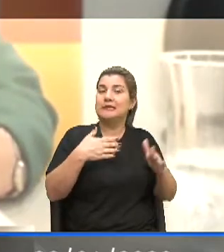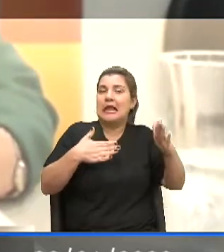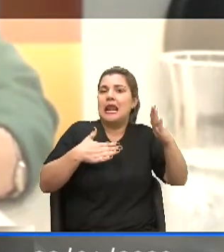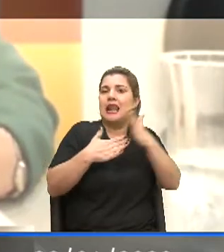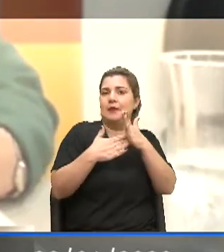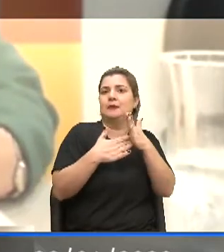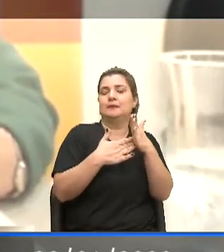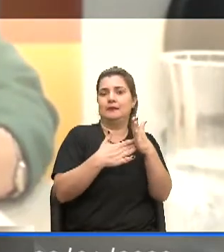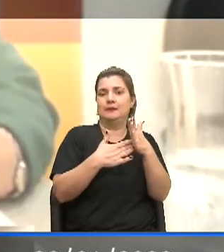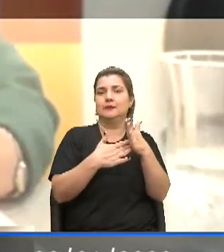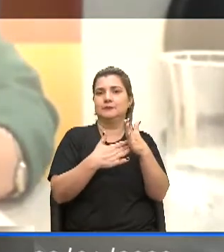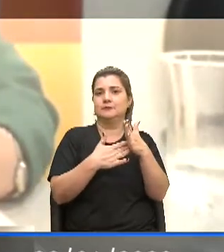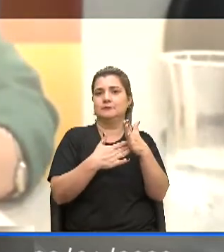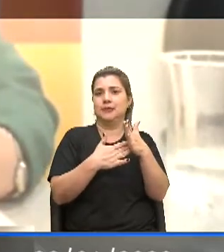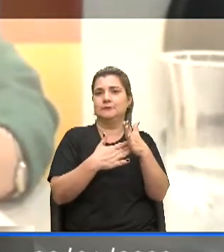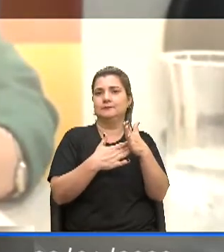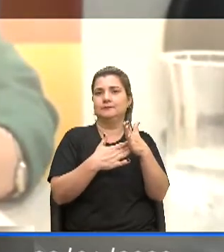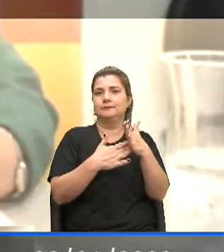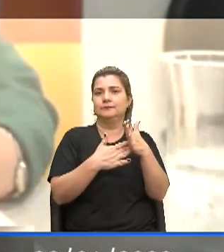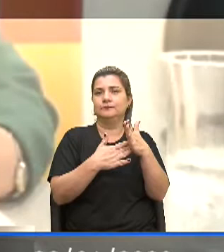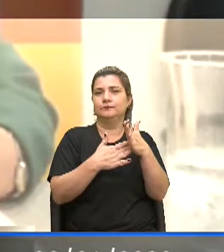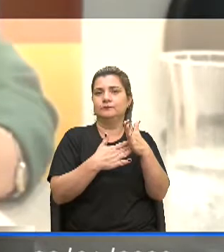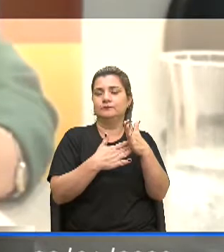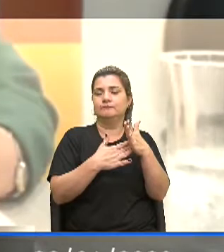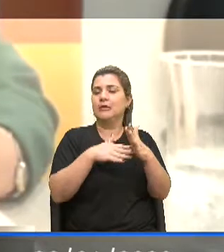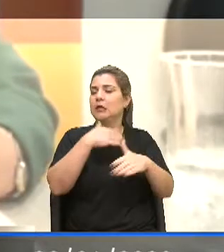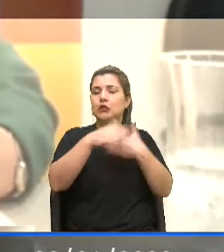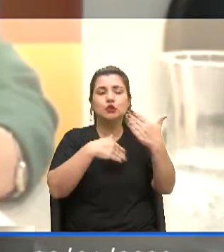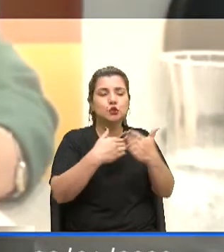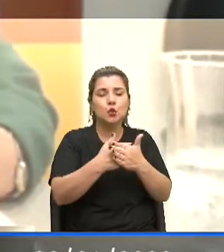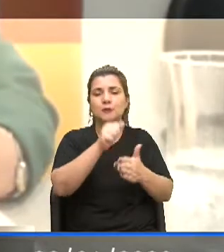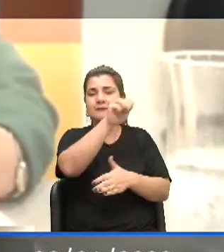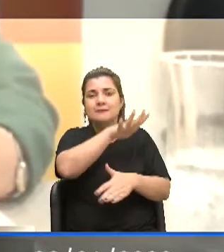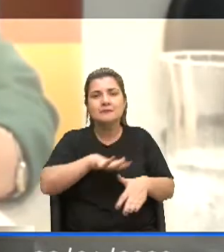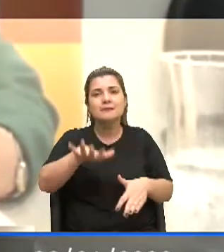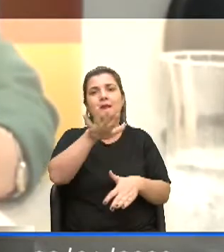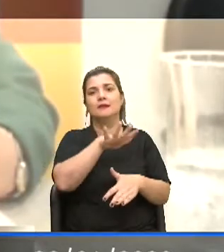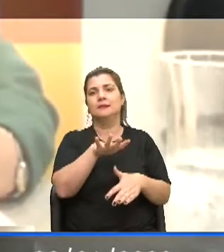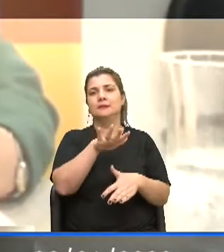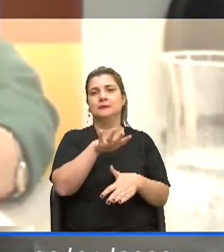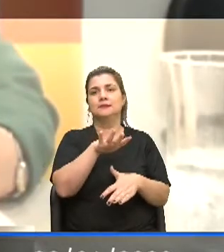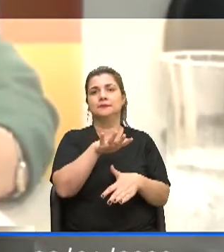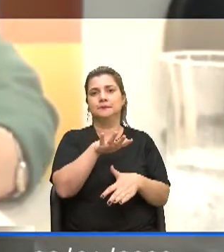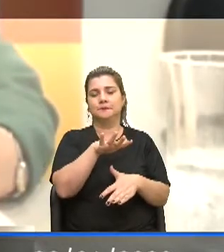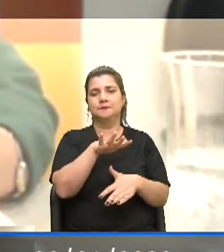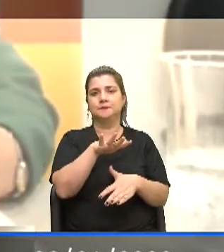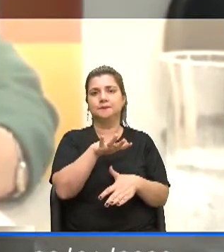restringir mais em todas as áreas.